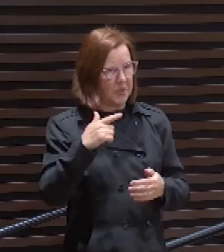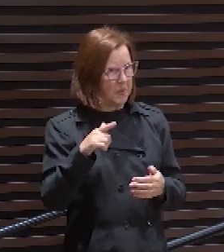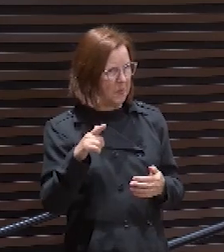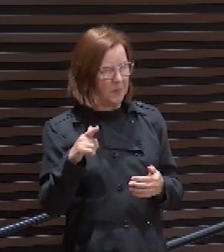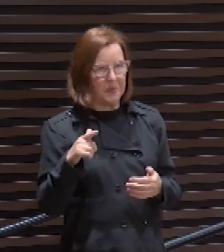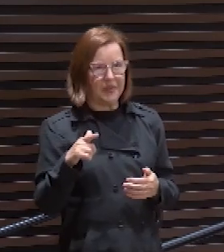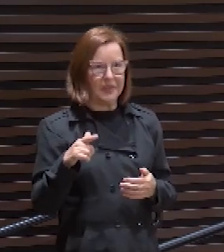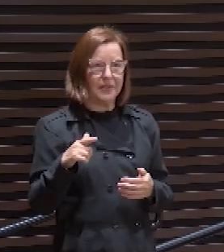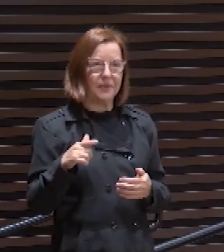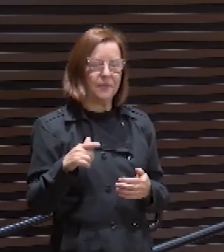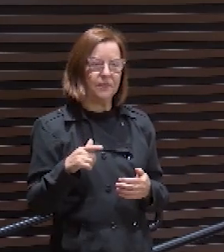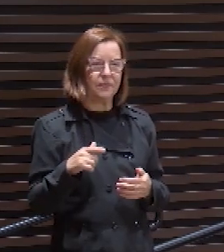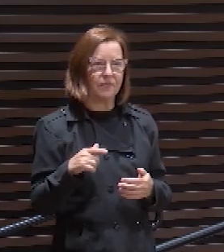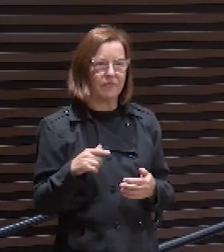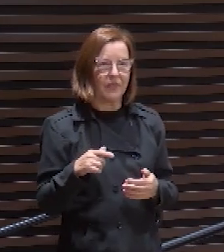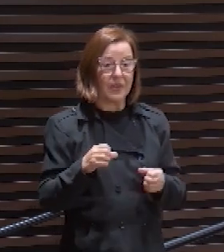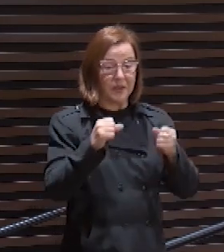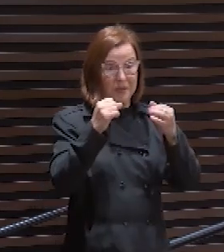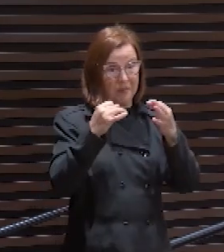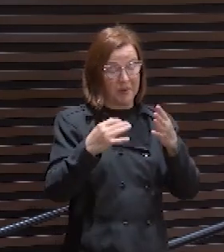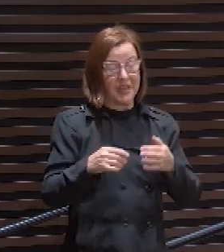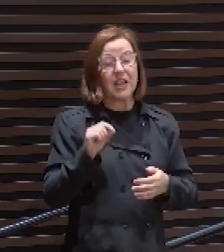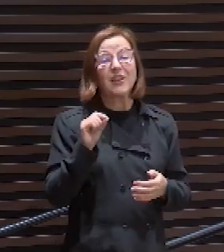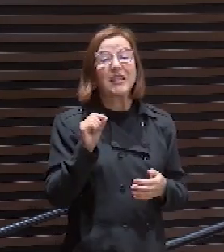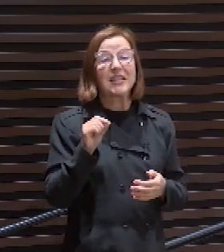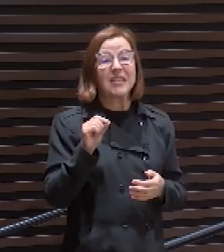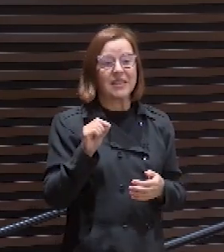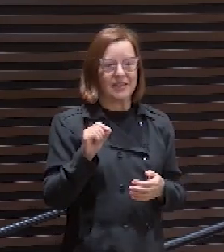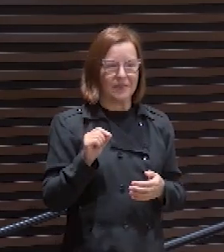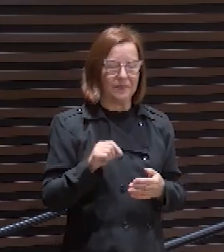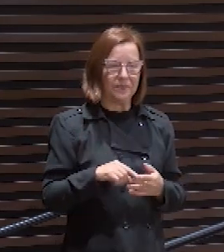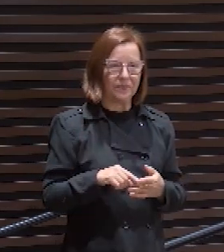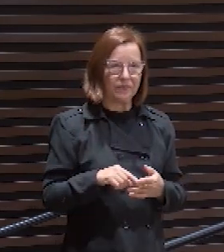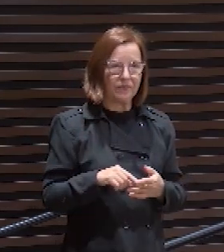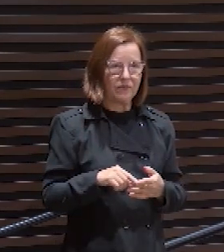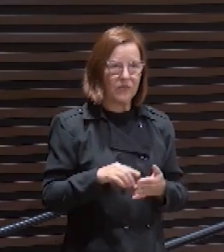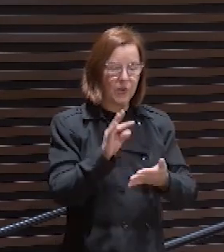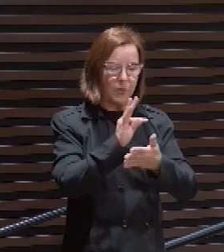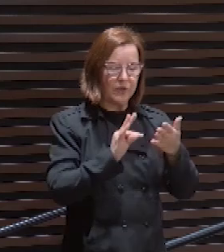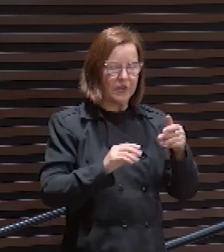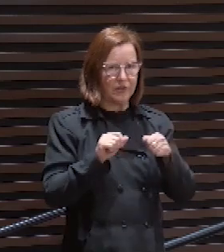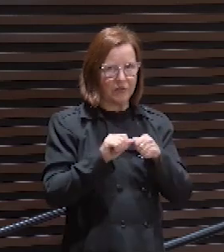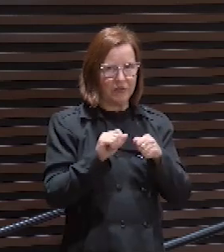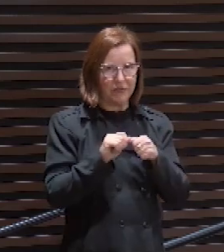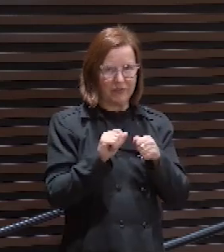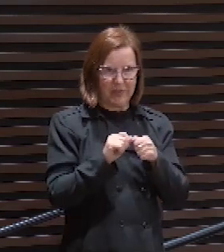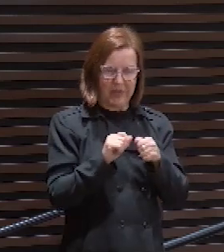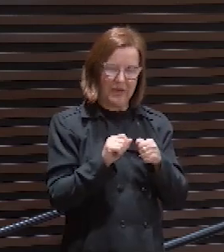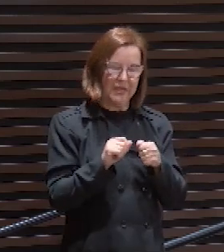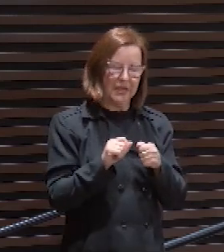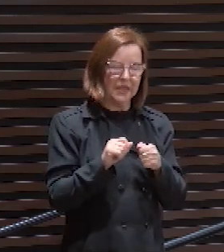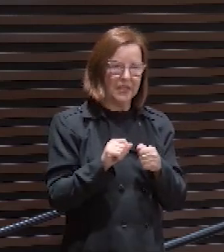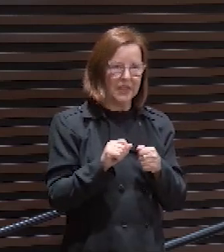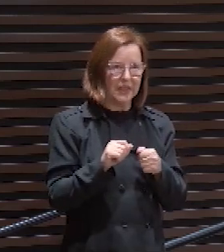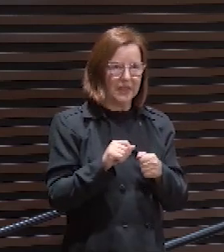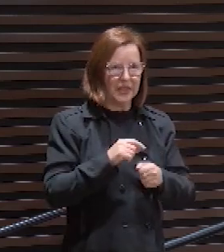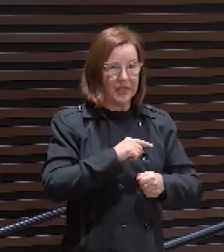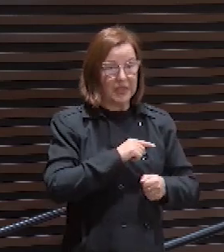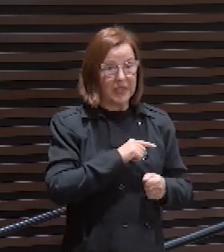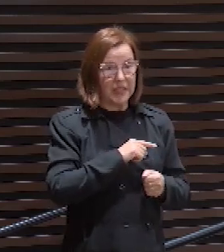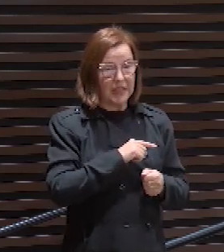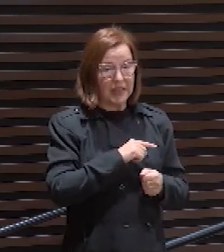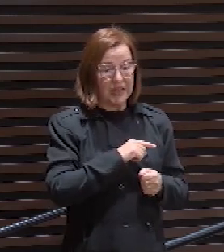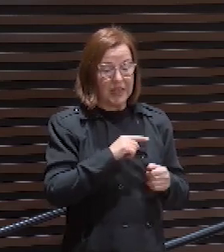não sabemos quem eles são. O texto não fala de que grupo que eles fazem parte, aonde eles andavam, no que eles acreditavam. Fala que eles estavam